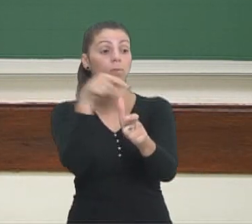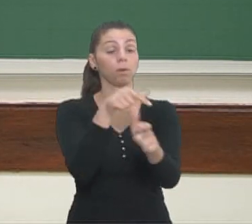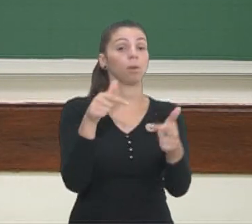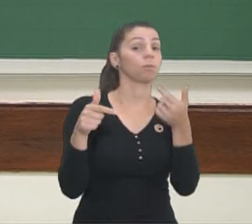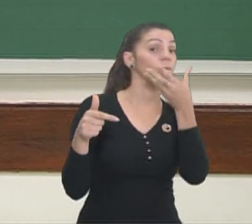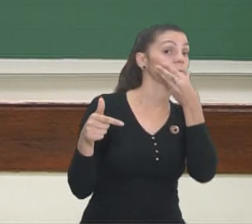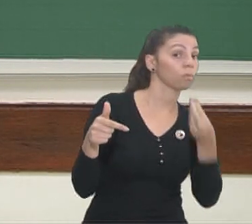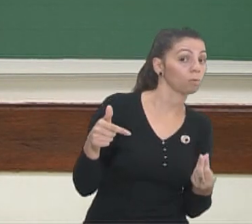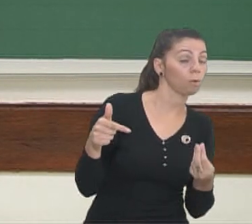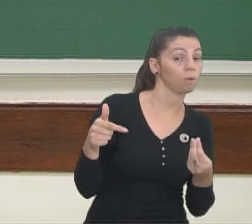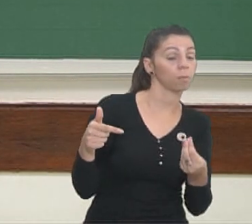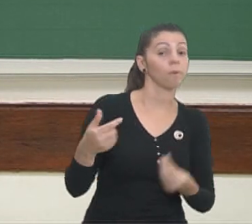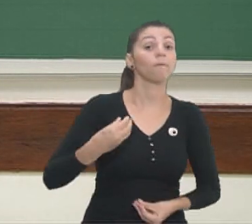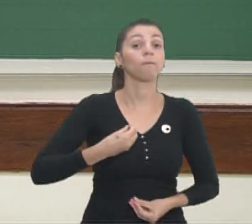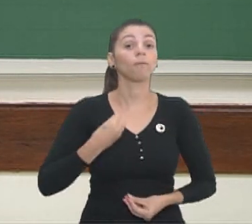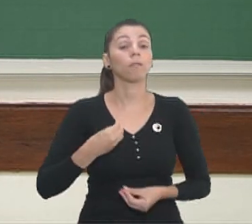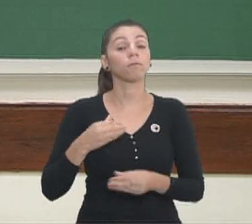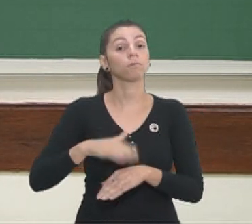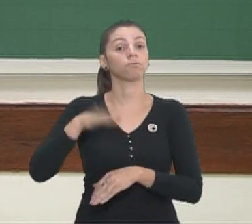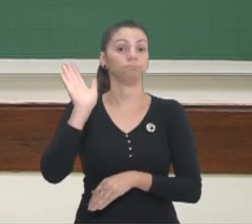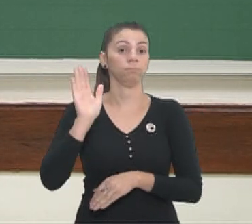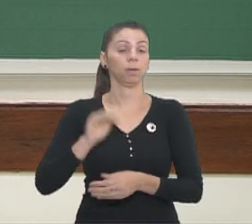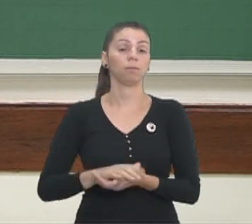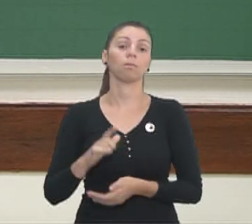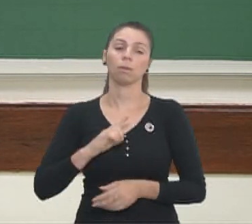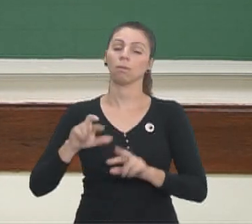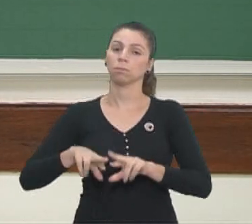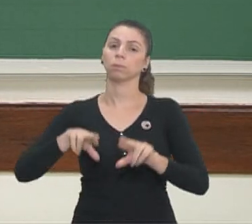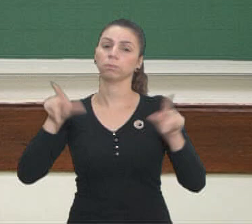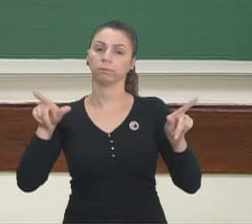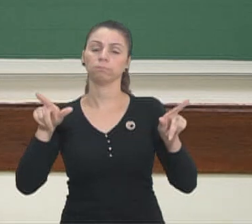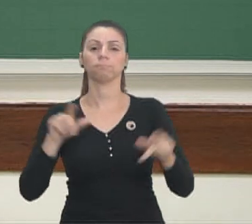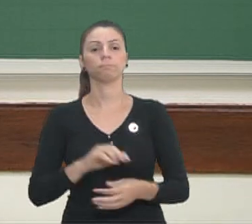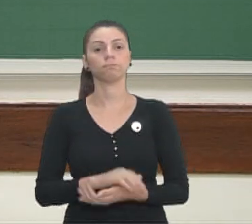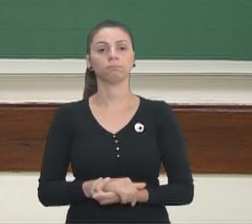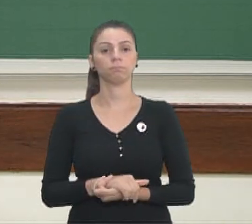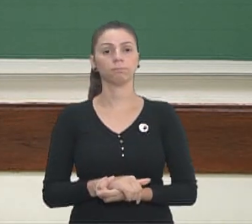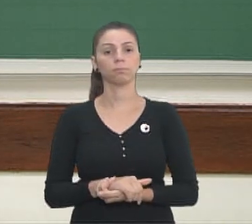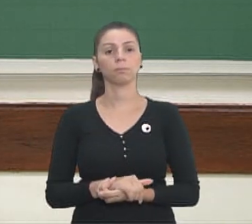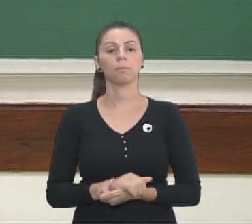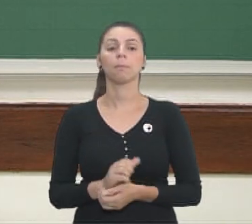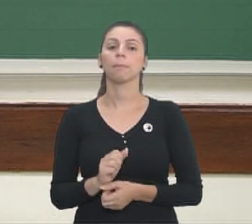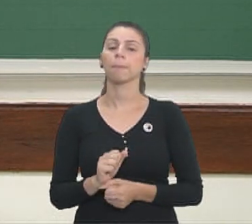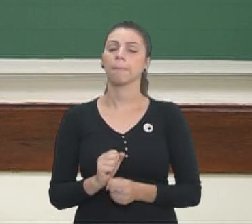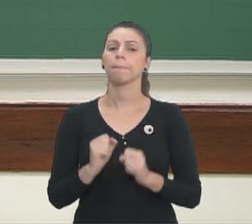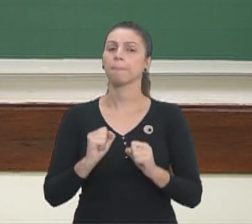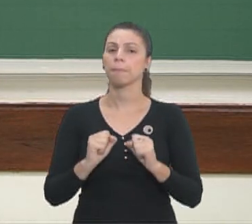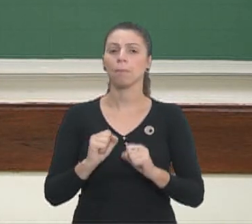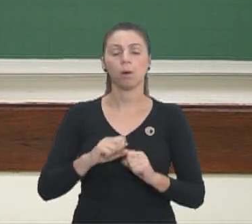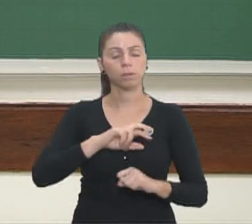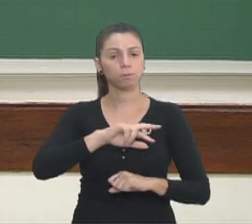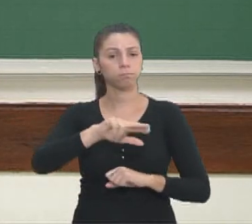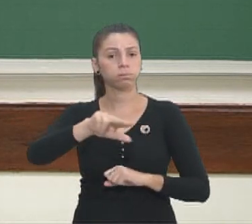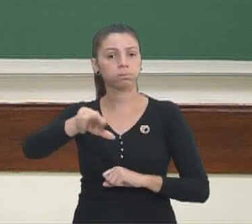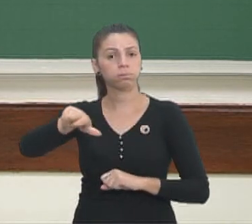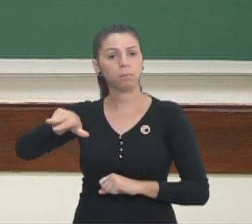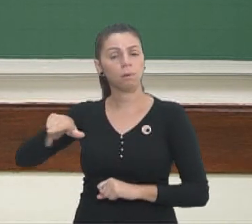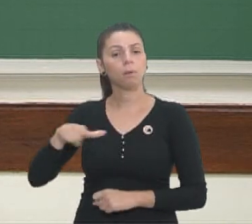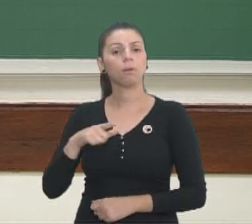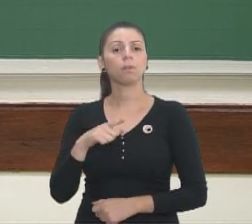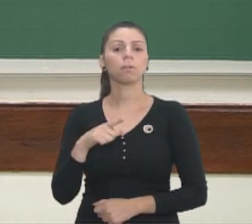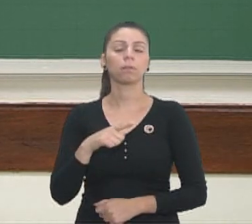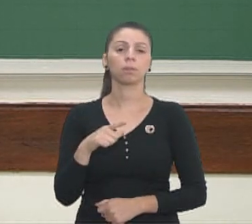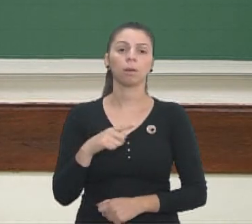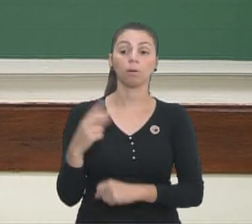mais que os homens, mas tem uma diferença a mais. Pode ser vários fatores, entre eles a questão